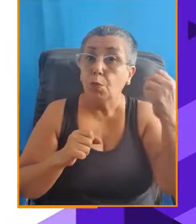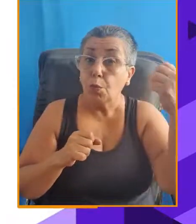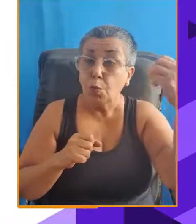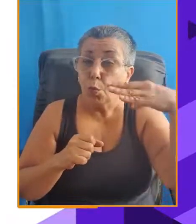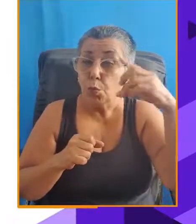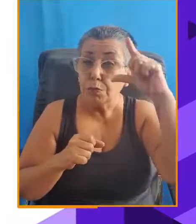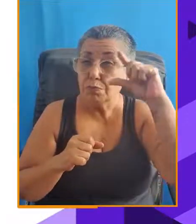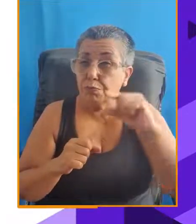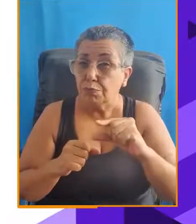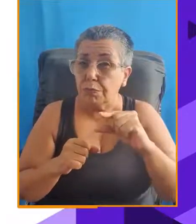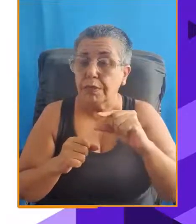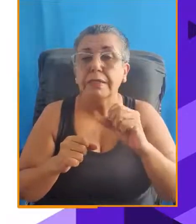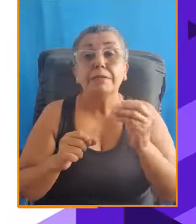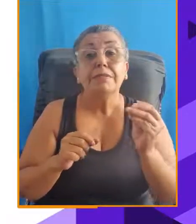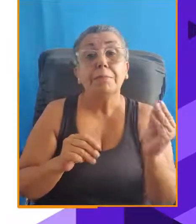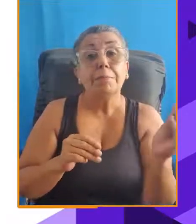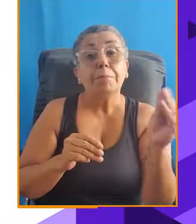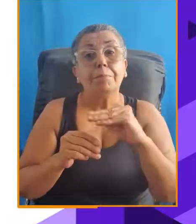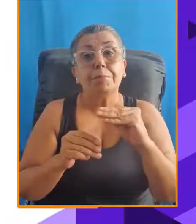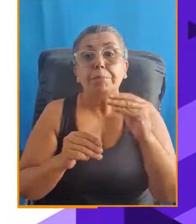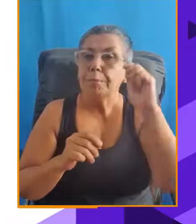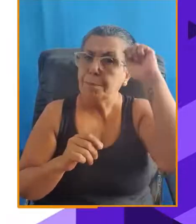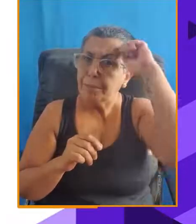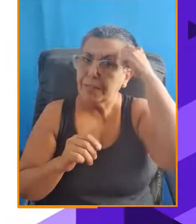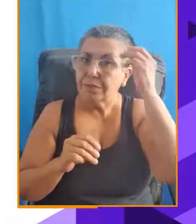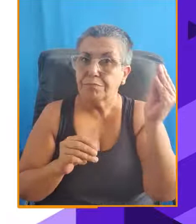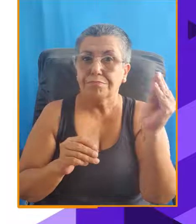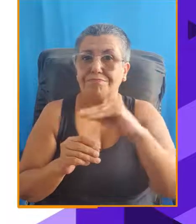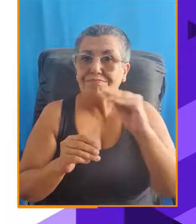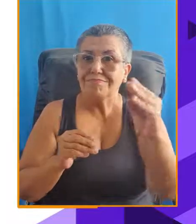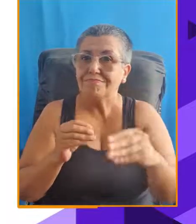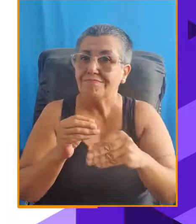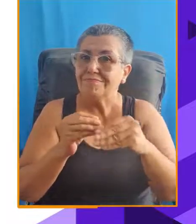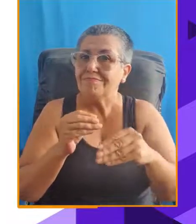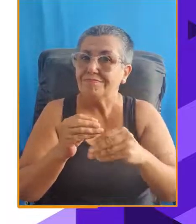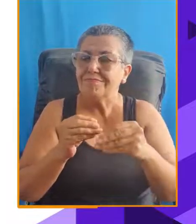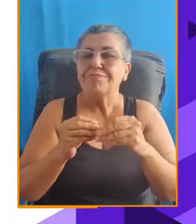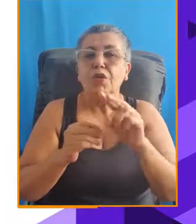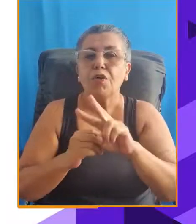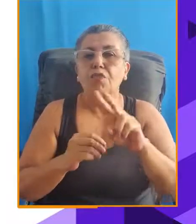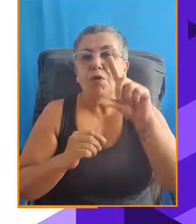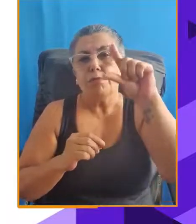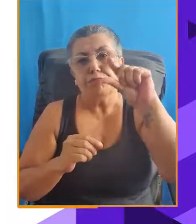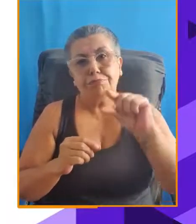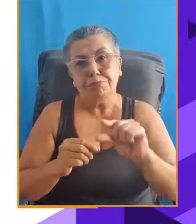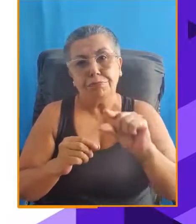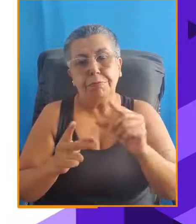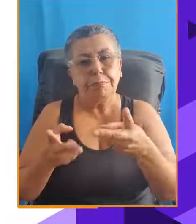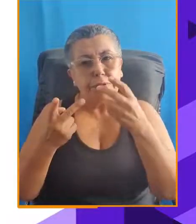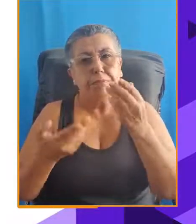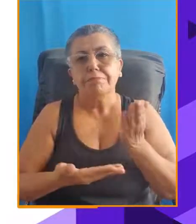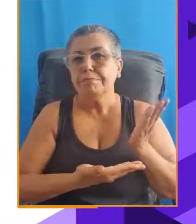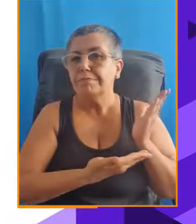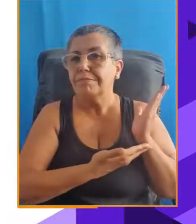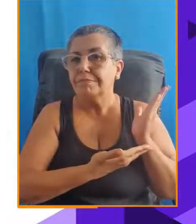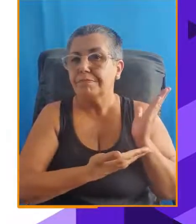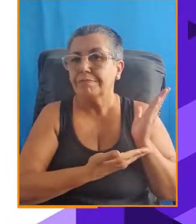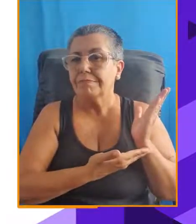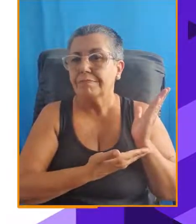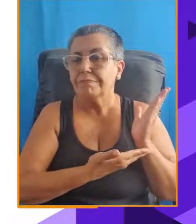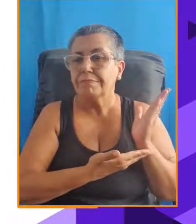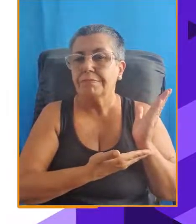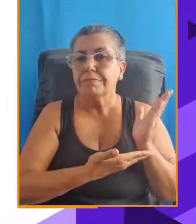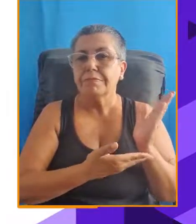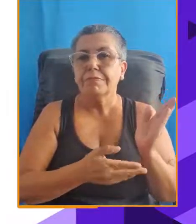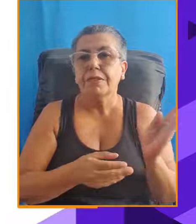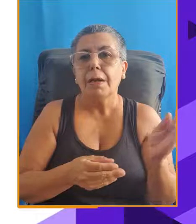luminosidade mínima quanto mais se adiciona o preto e, portanto, menor é o seu valor. Verifica nesse exemplo que, conforme